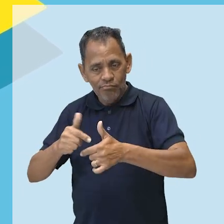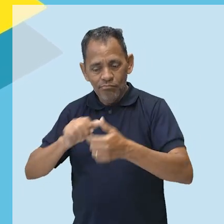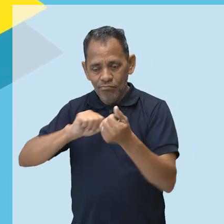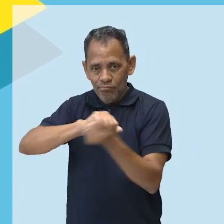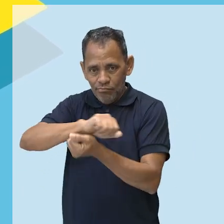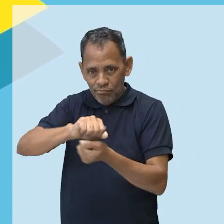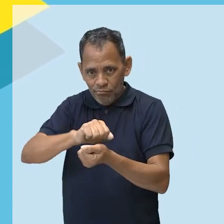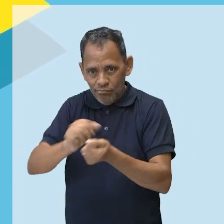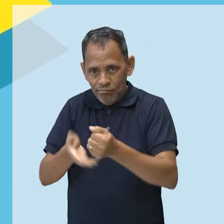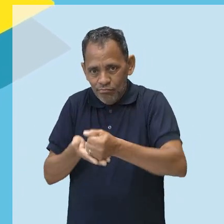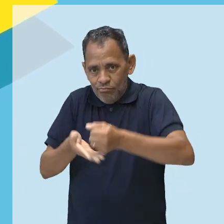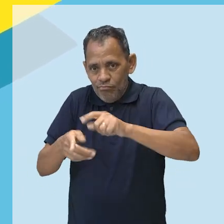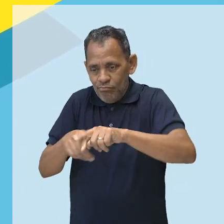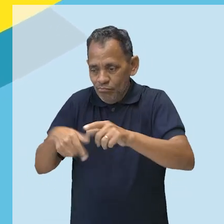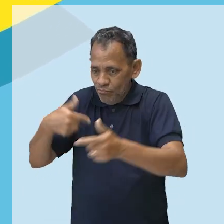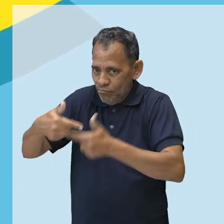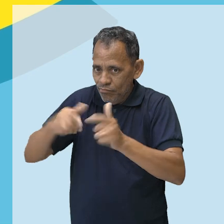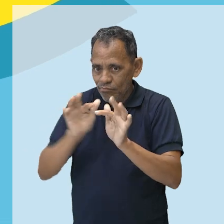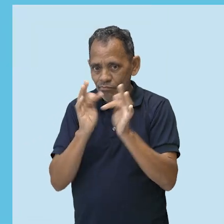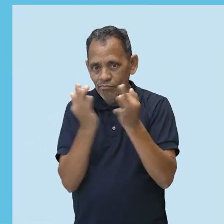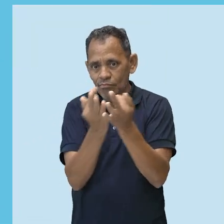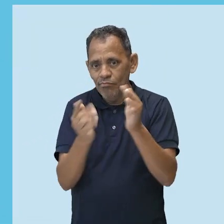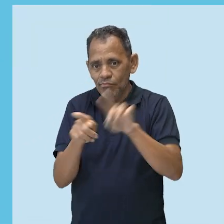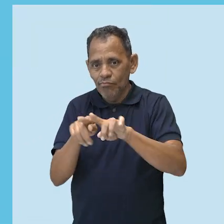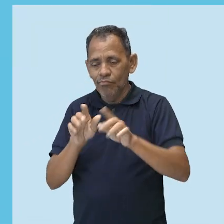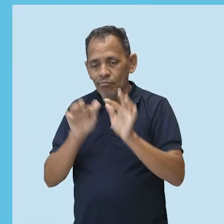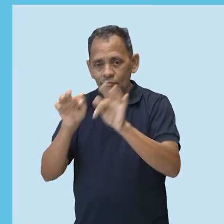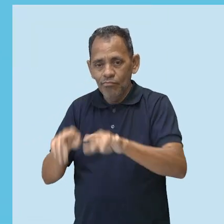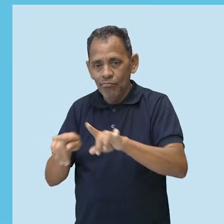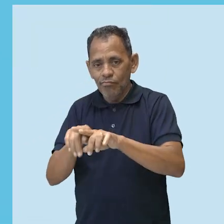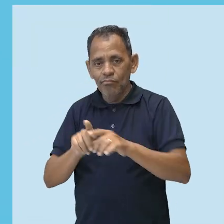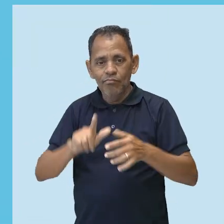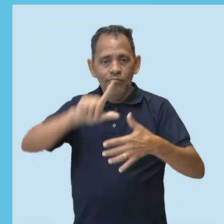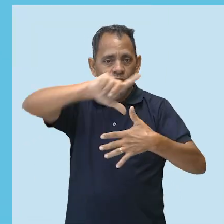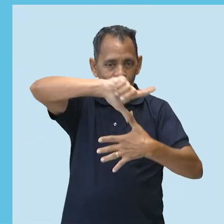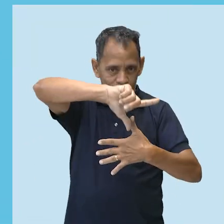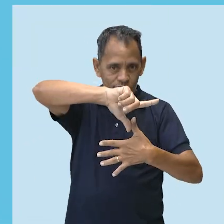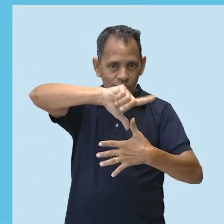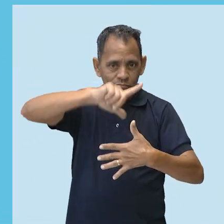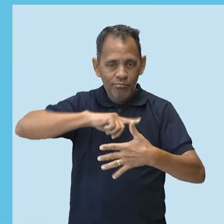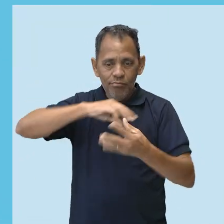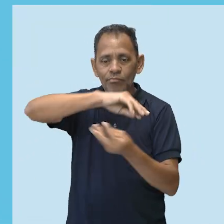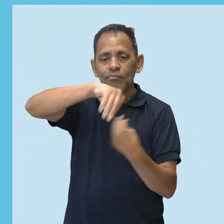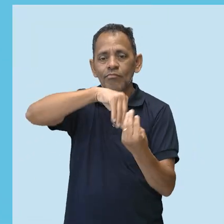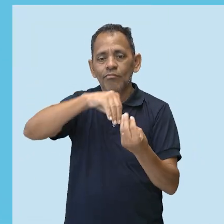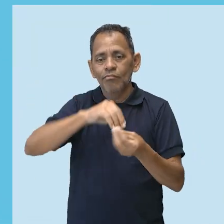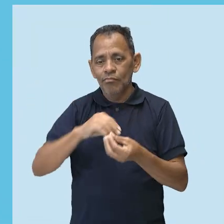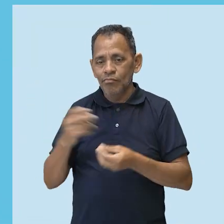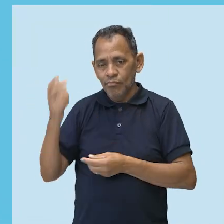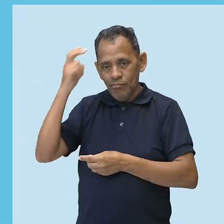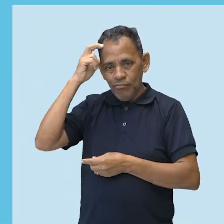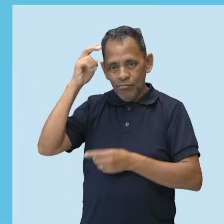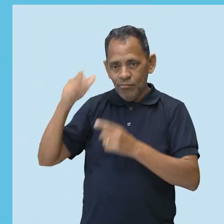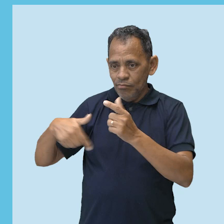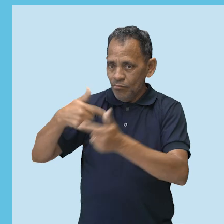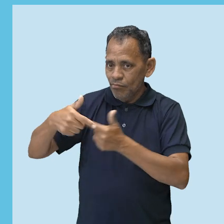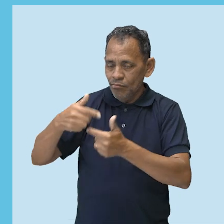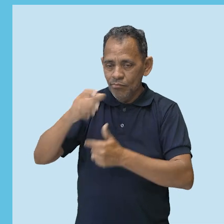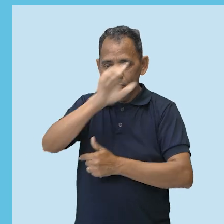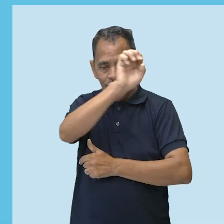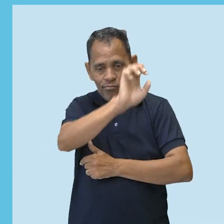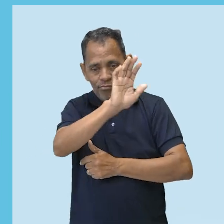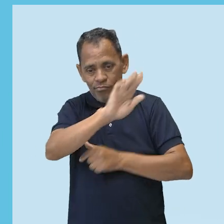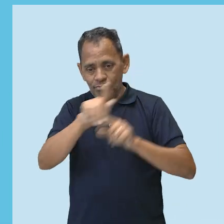subsistência e trabalho em família. E por fim, na América Latina, há uma mistura entre as culturas de trabalho europeia